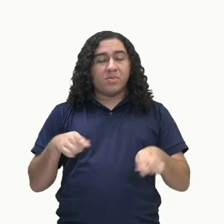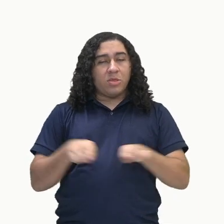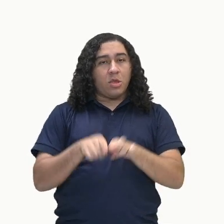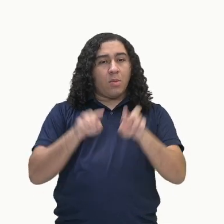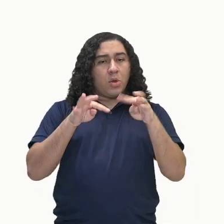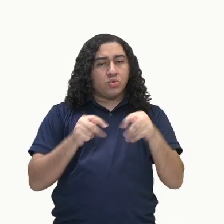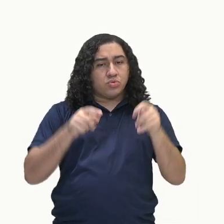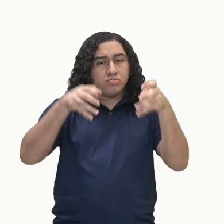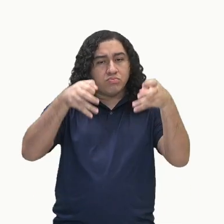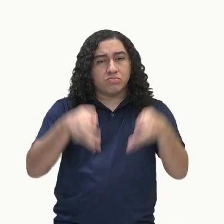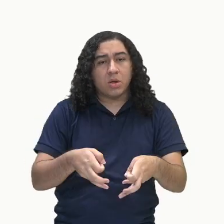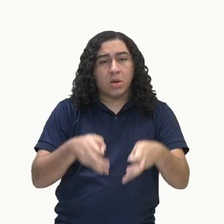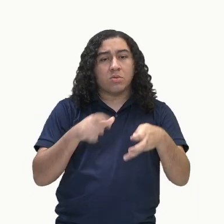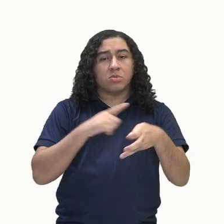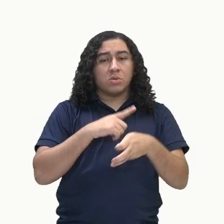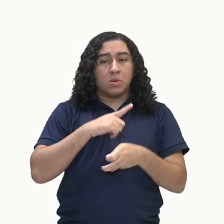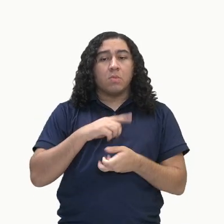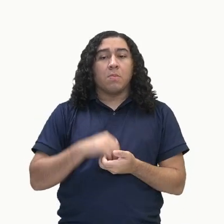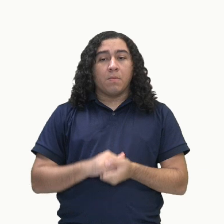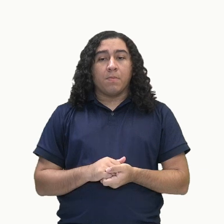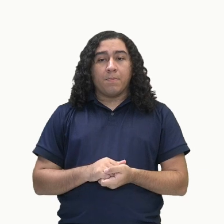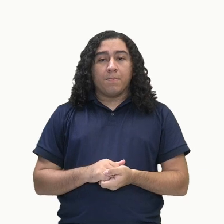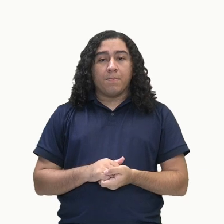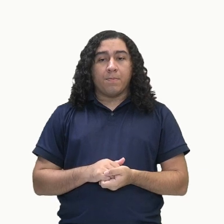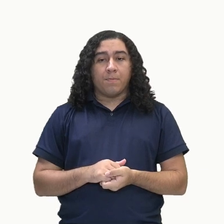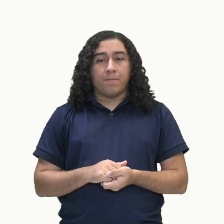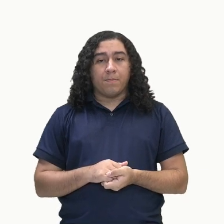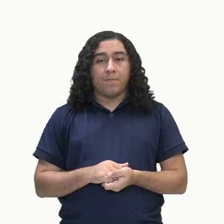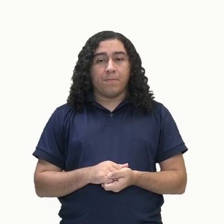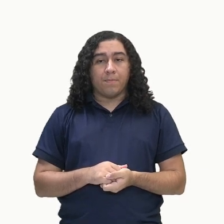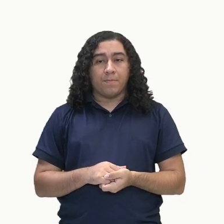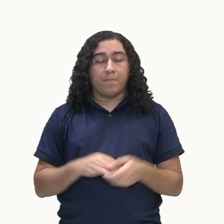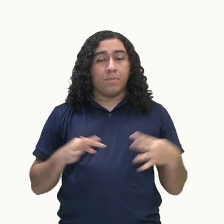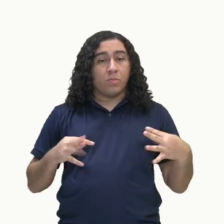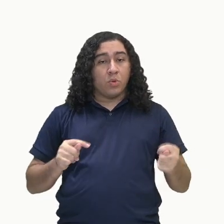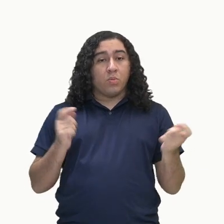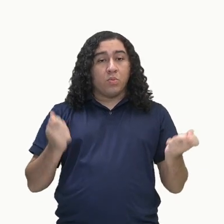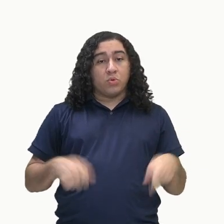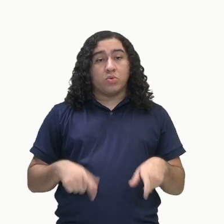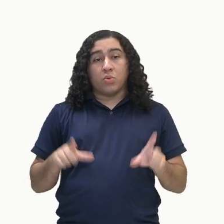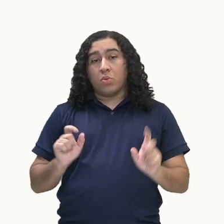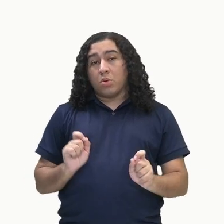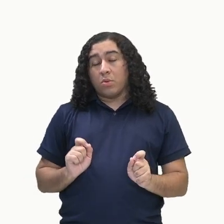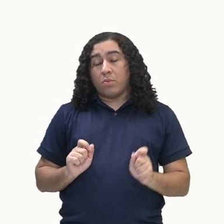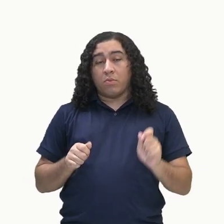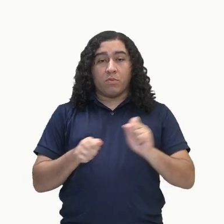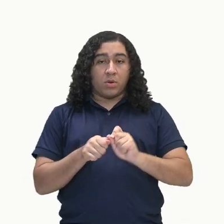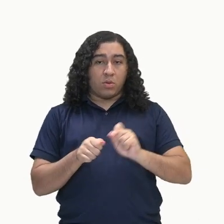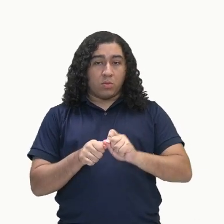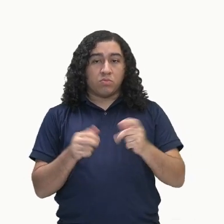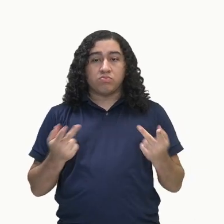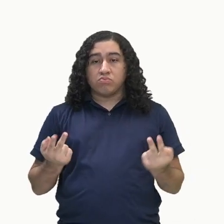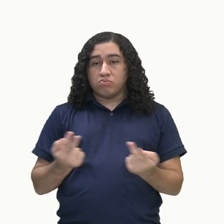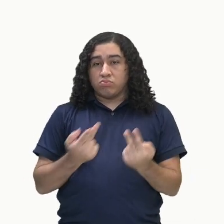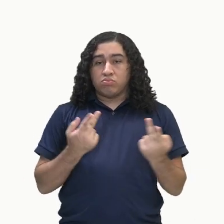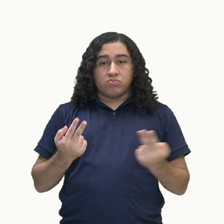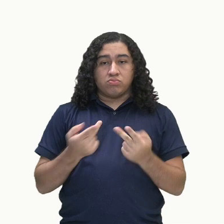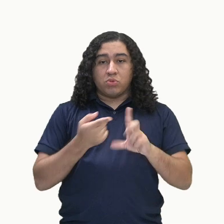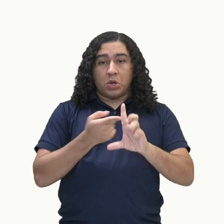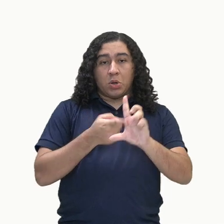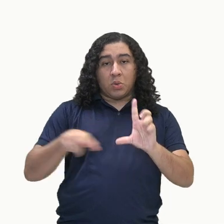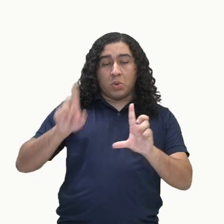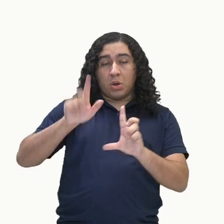aí, ó, em cima da retinha do quadrado, a gente sabe que todos eles fazem o mesmo ângulo, que é o